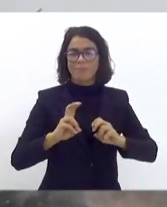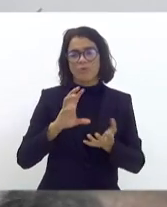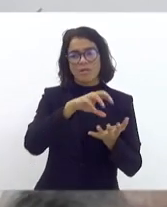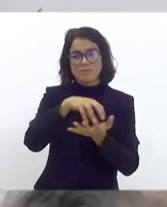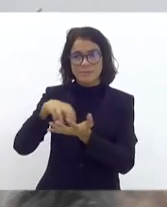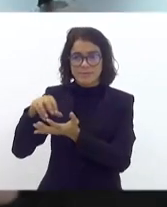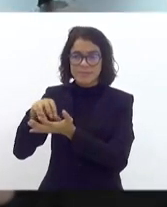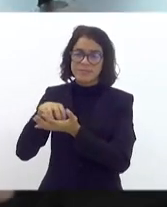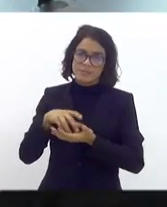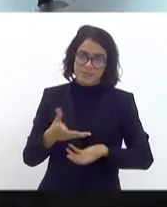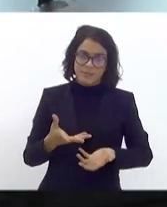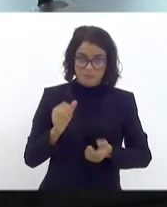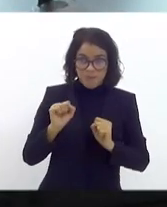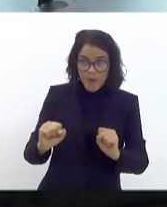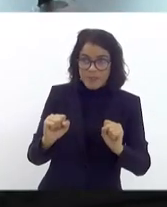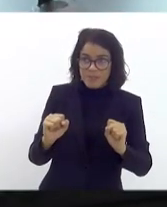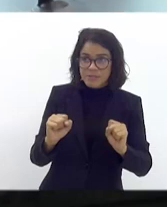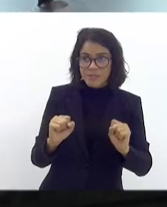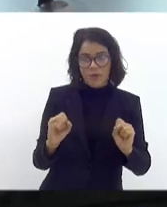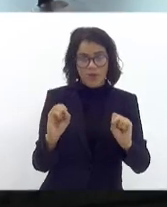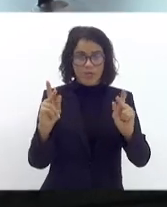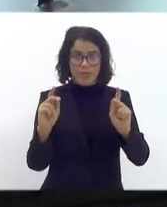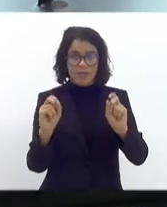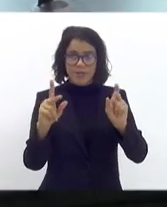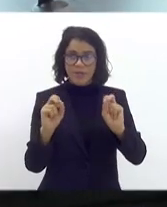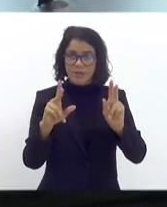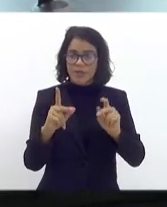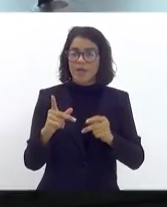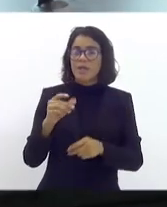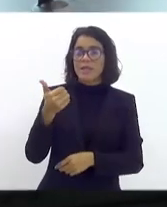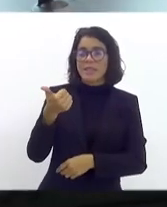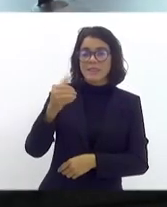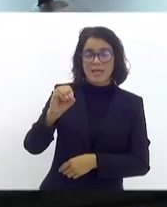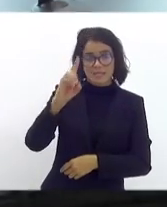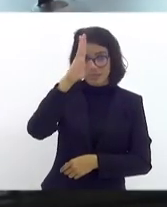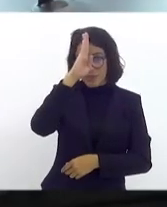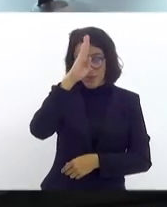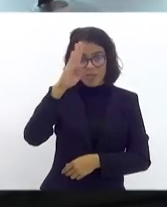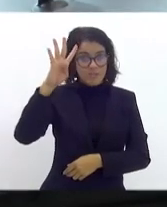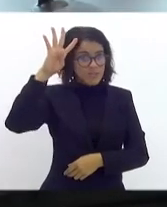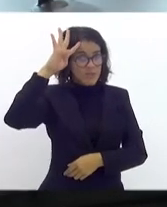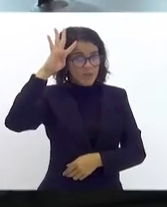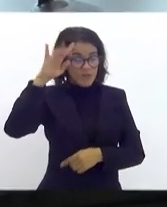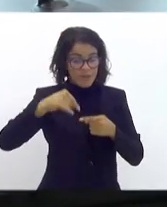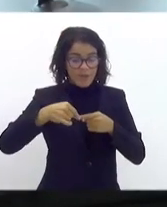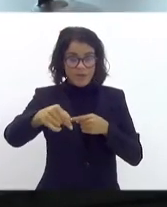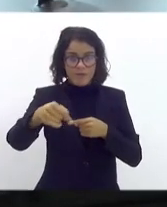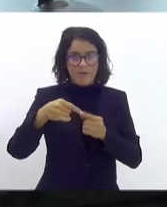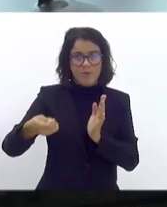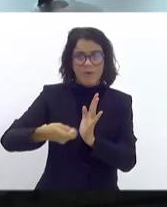né? Pode ser? Ok. Então, convocado 10 horas, quarta. A gente vai passar a lista